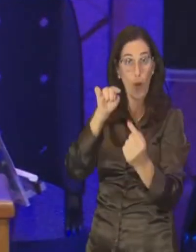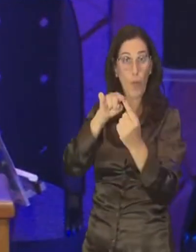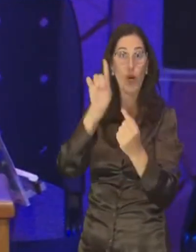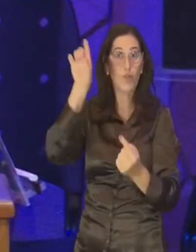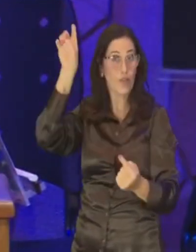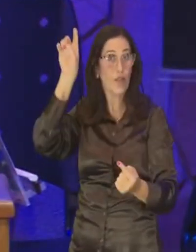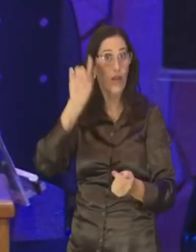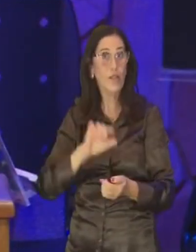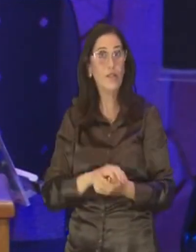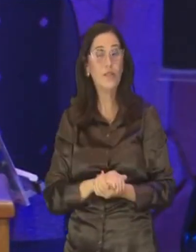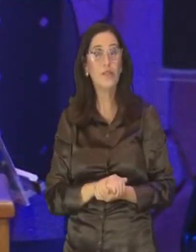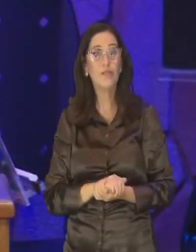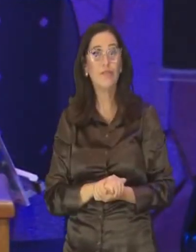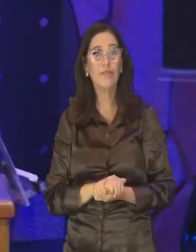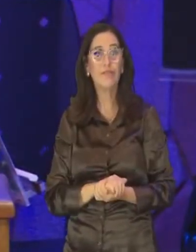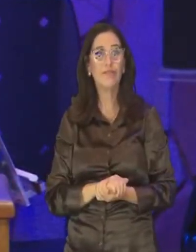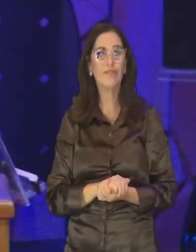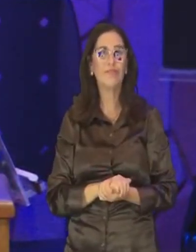Deus,